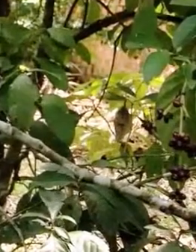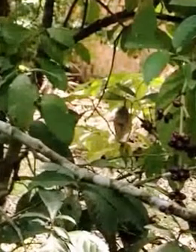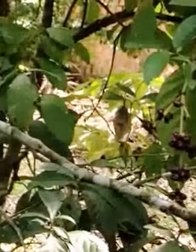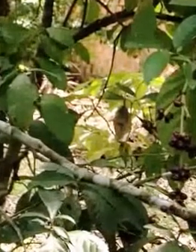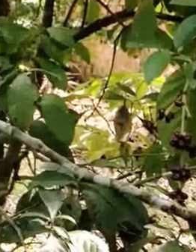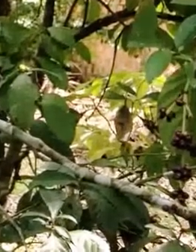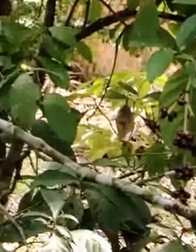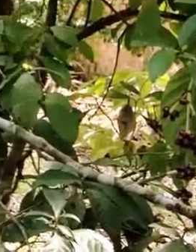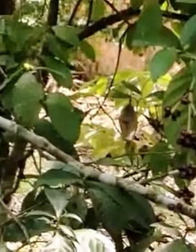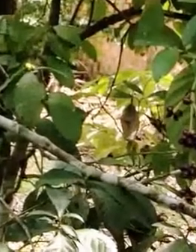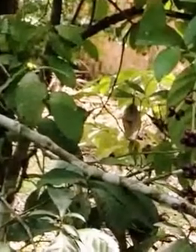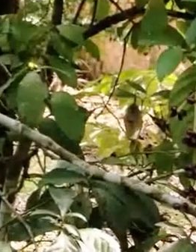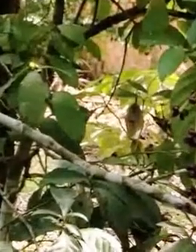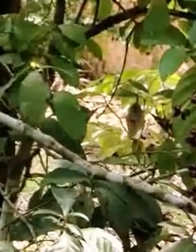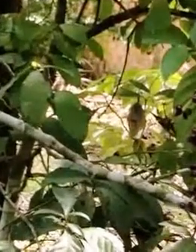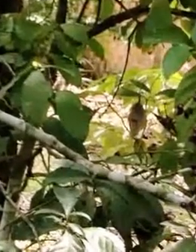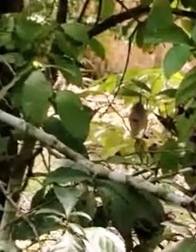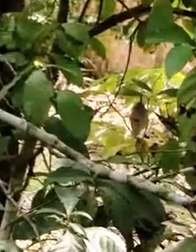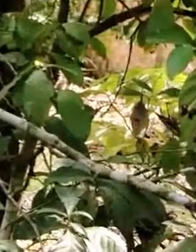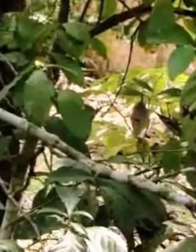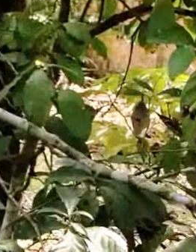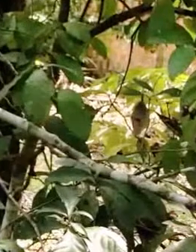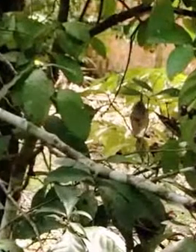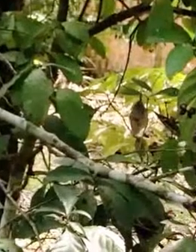entregou, eu gravei no